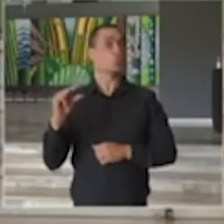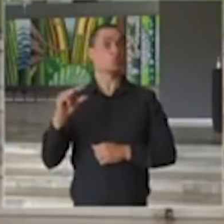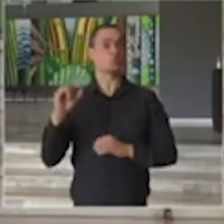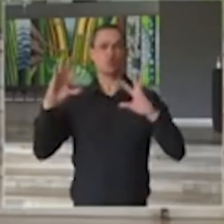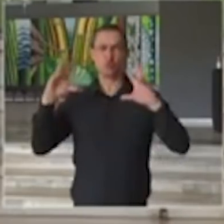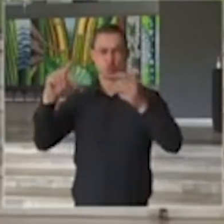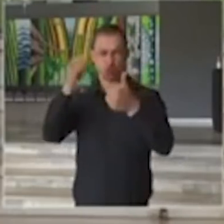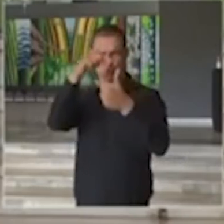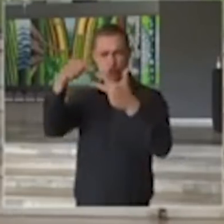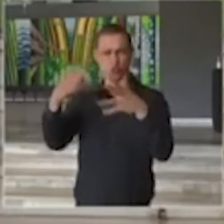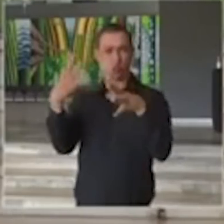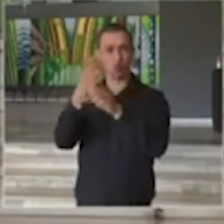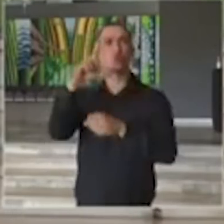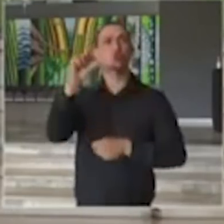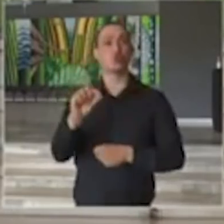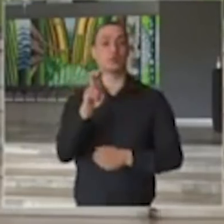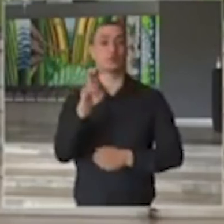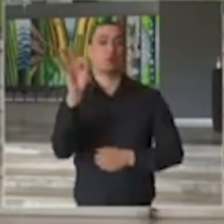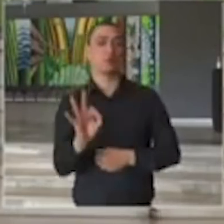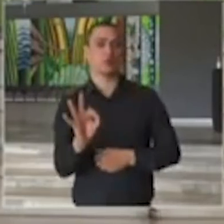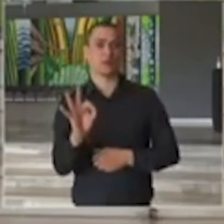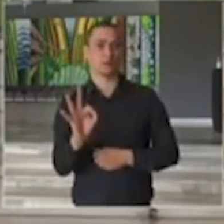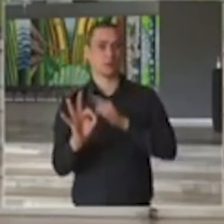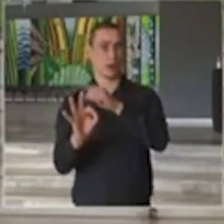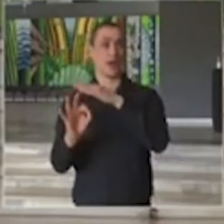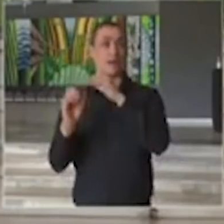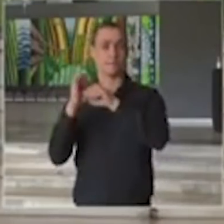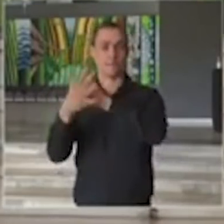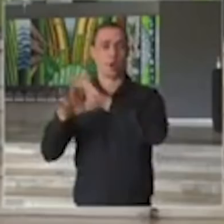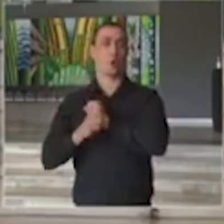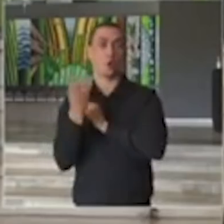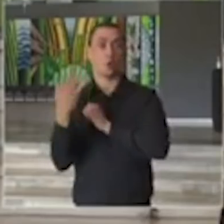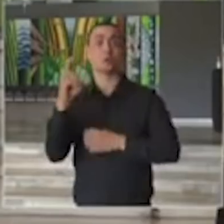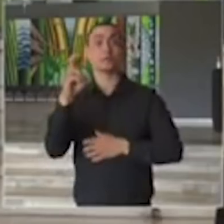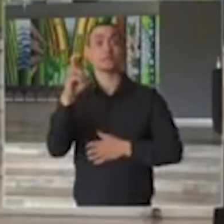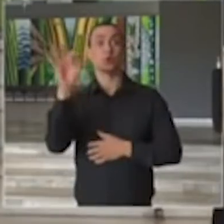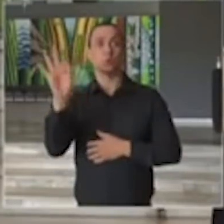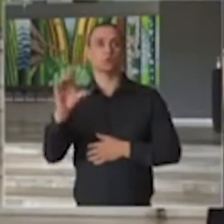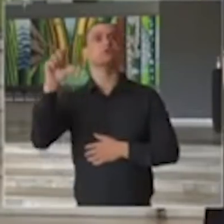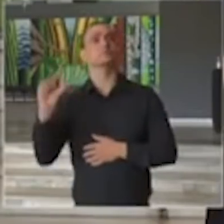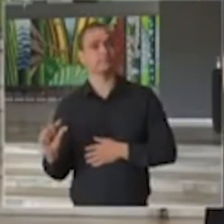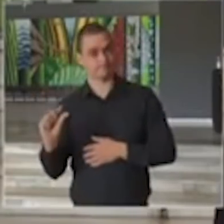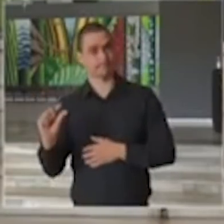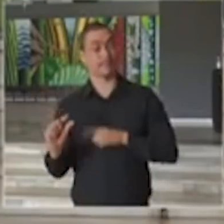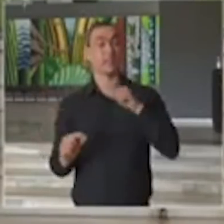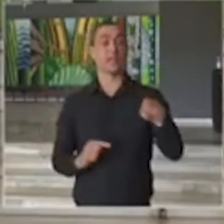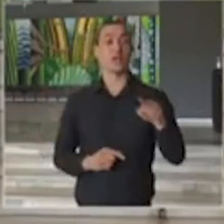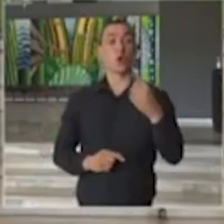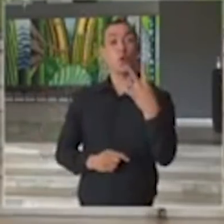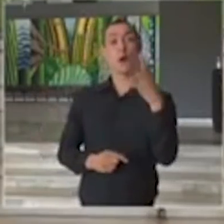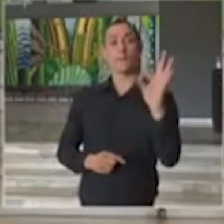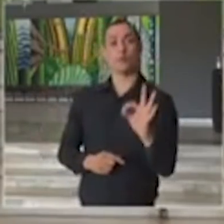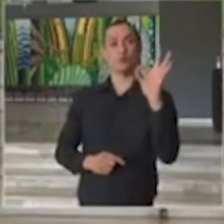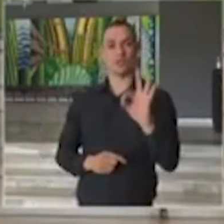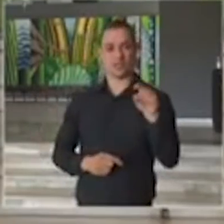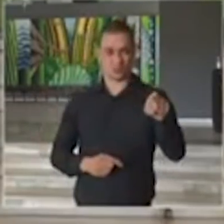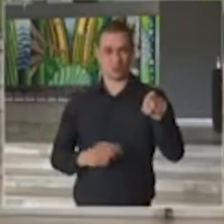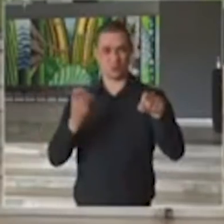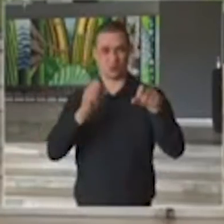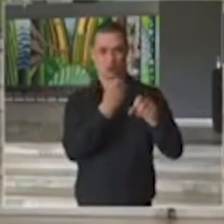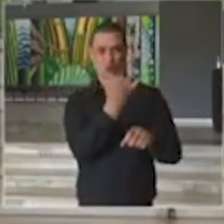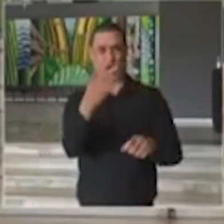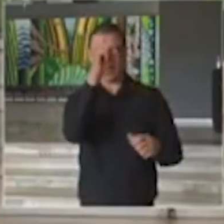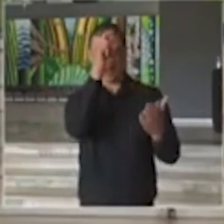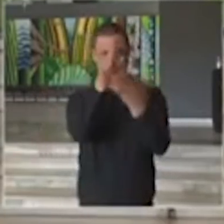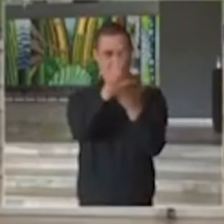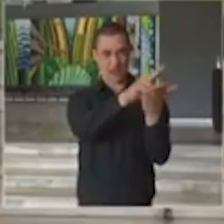em todos os índices queda de cinco por cento no número de casos no estado de são paulo queda de quatro por cento na